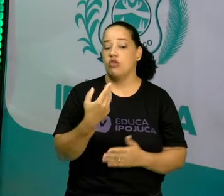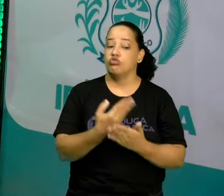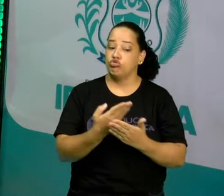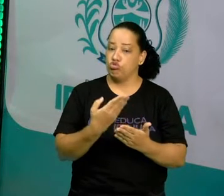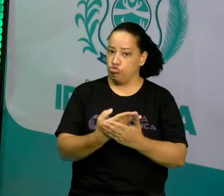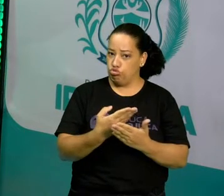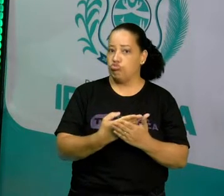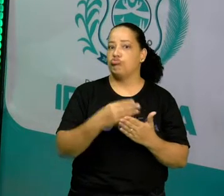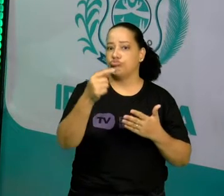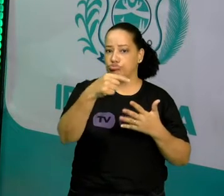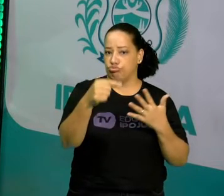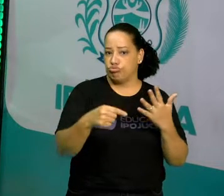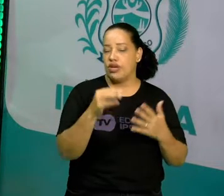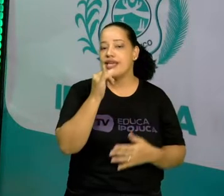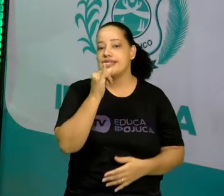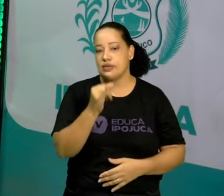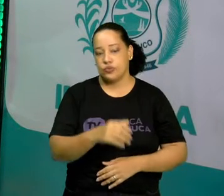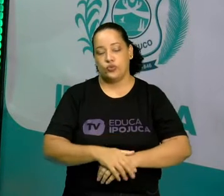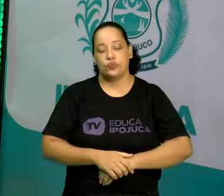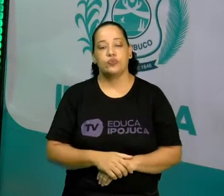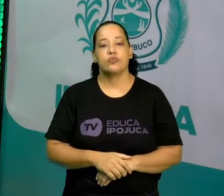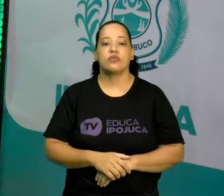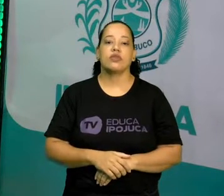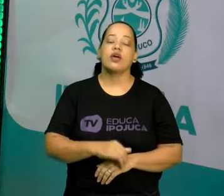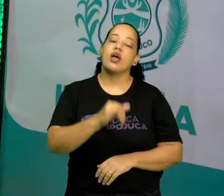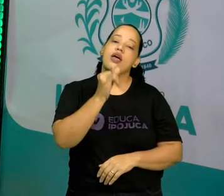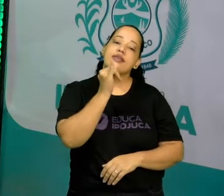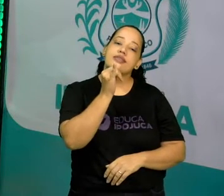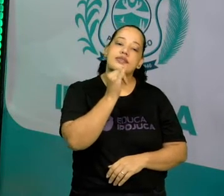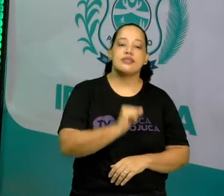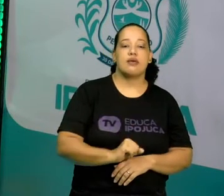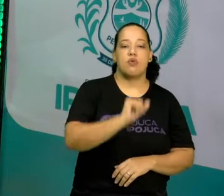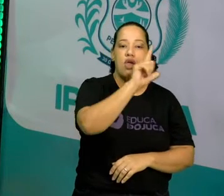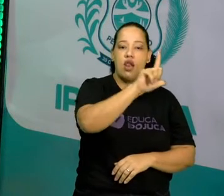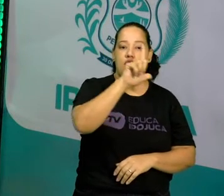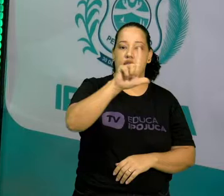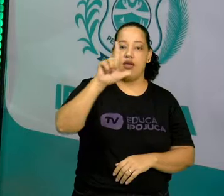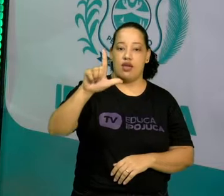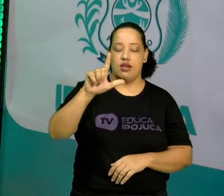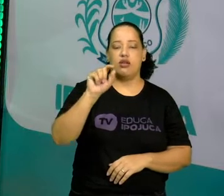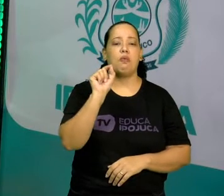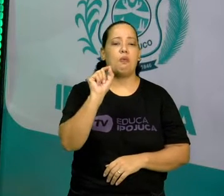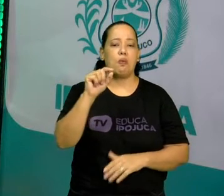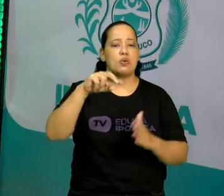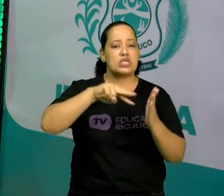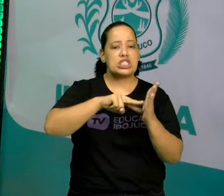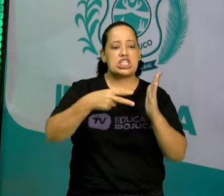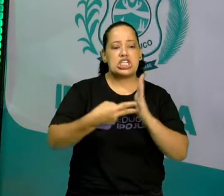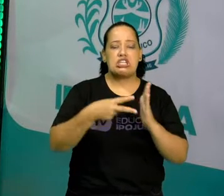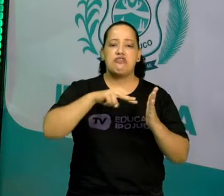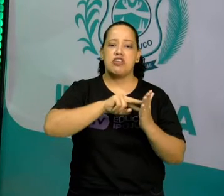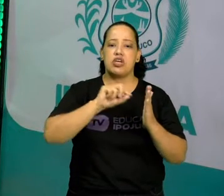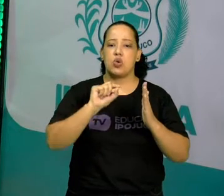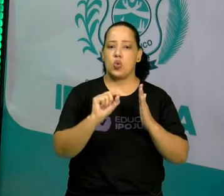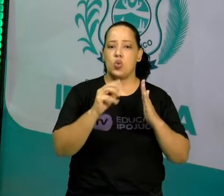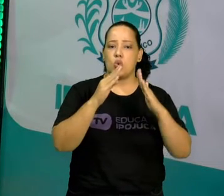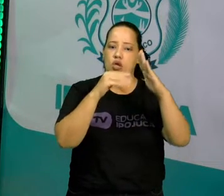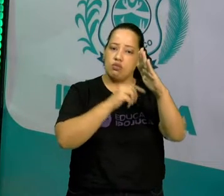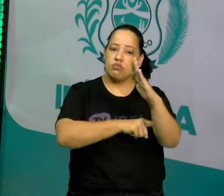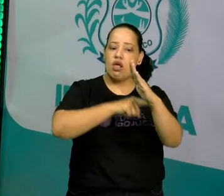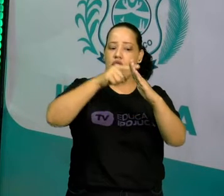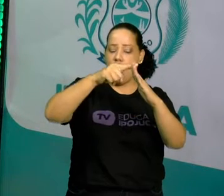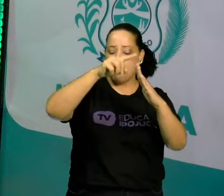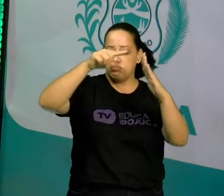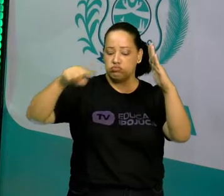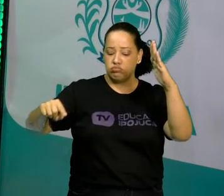primeiro caso é chamado de LLL, ou seja, lado, lado e lado. Significa que,